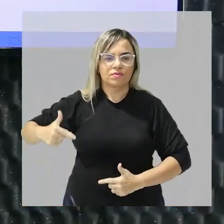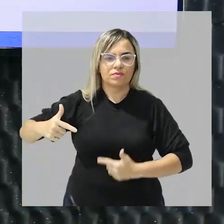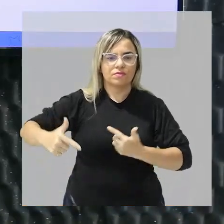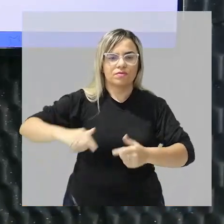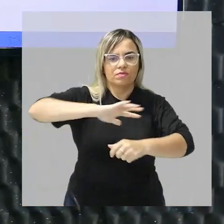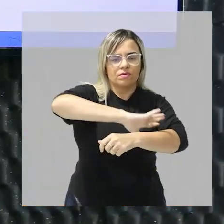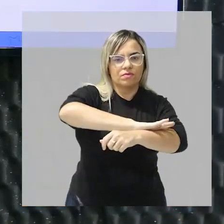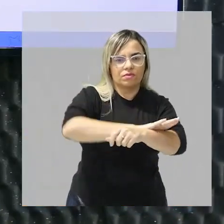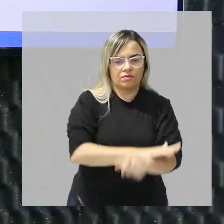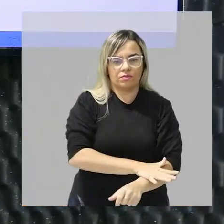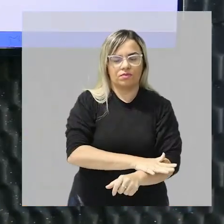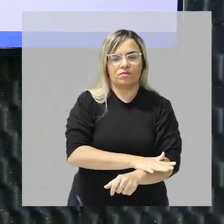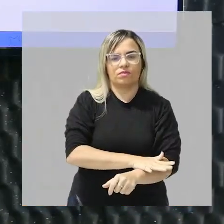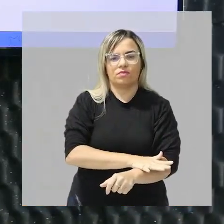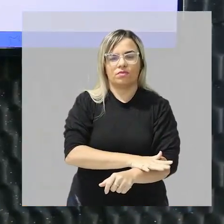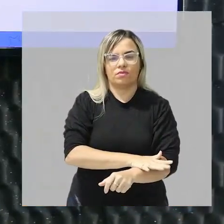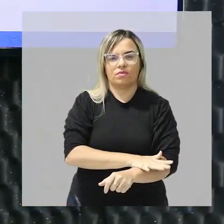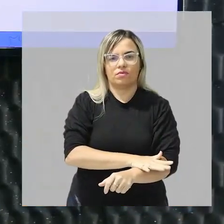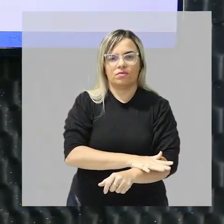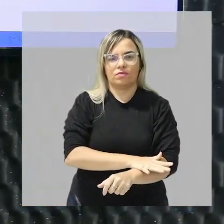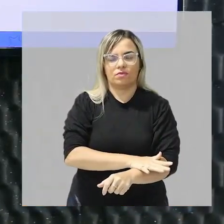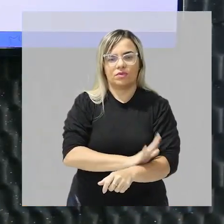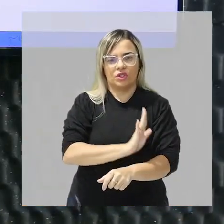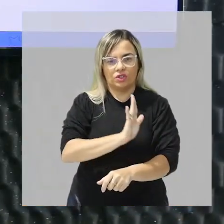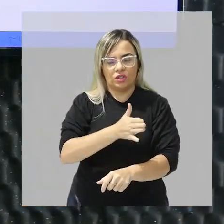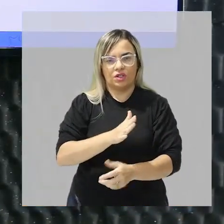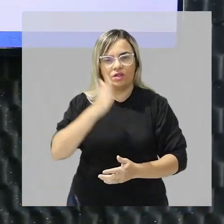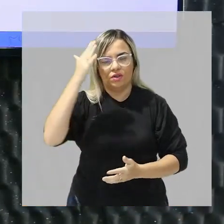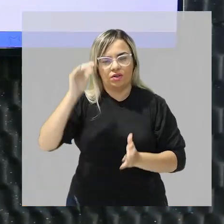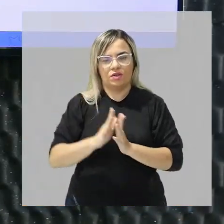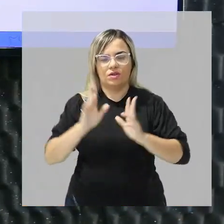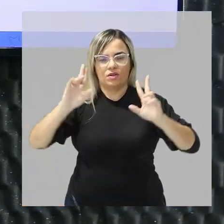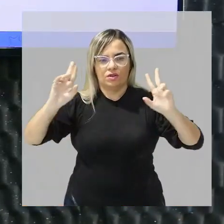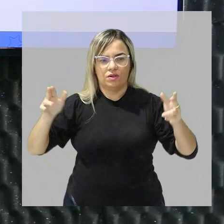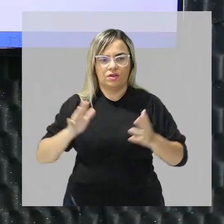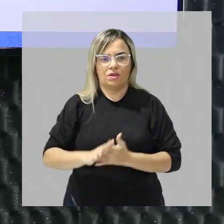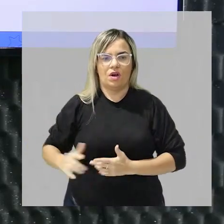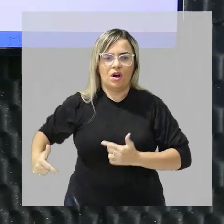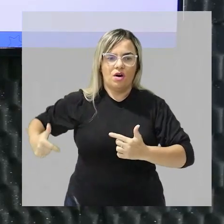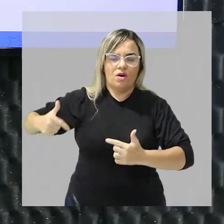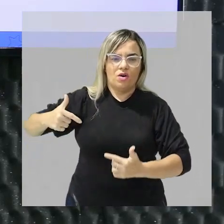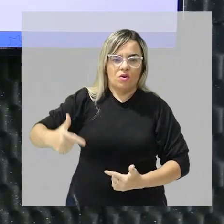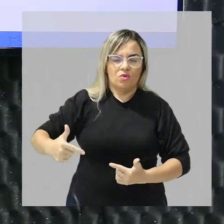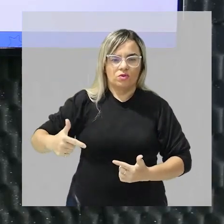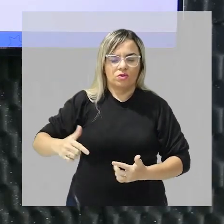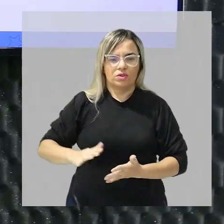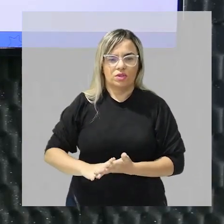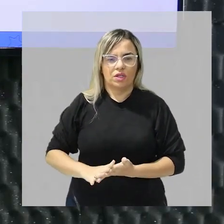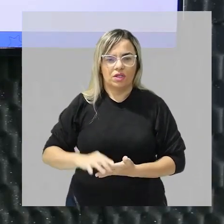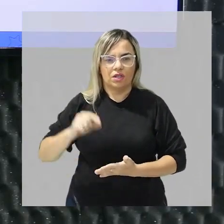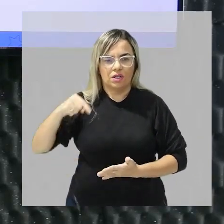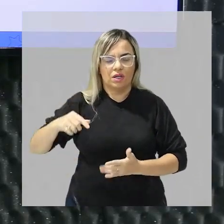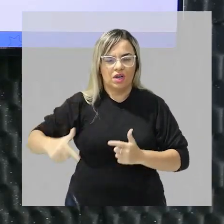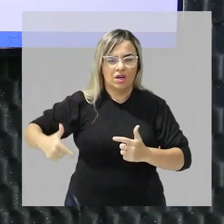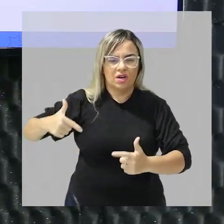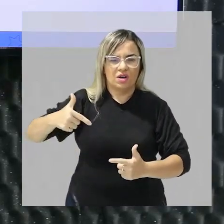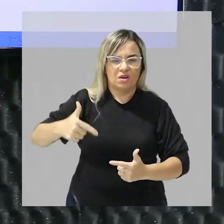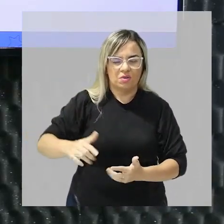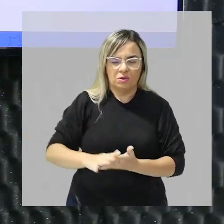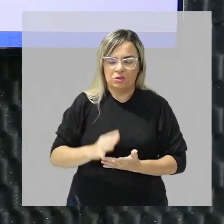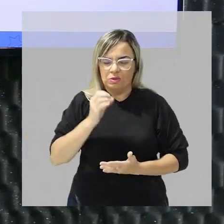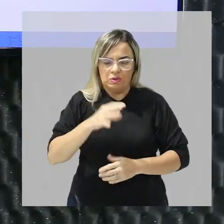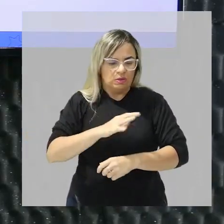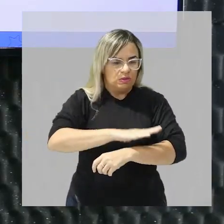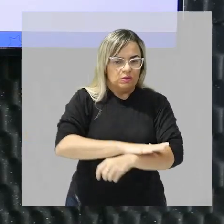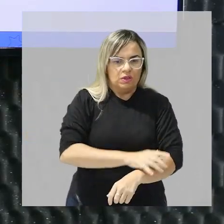contra o racismo, ou seja, ele já está te entregando o tema. Pega, tá aí o tema, a luta contra o racismo. Destaca. A luta contra o